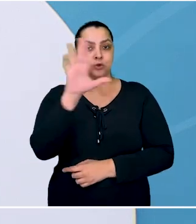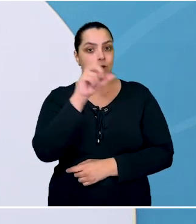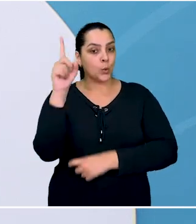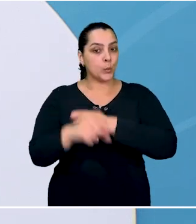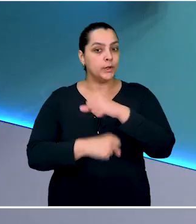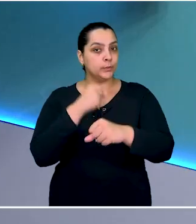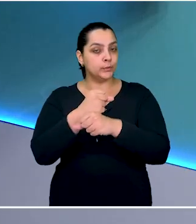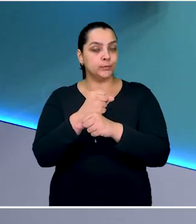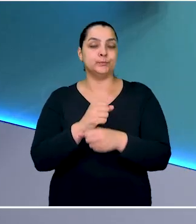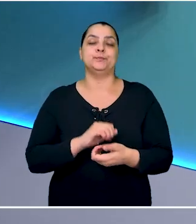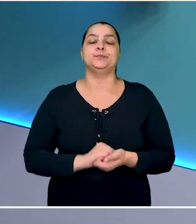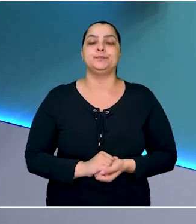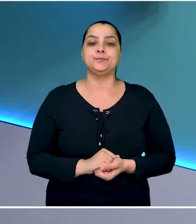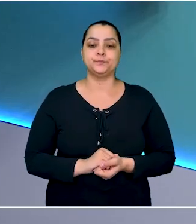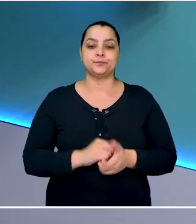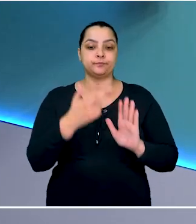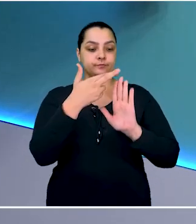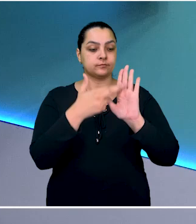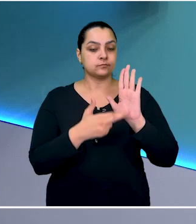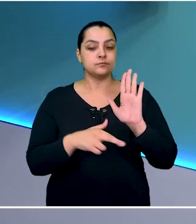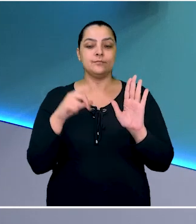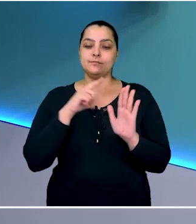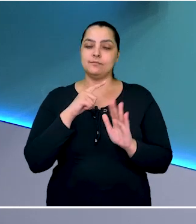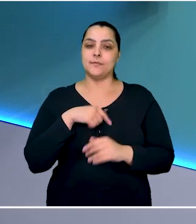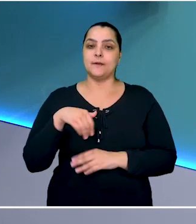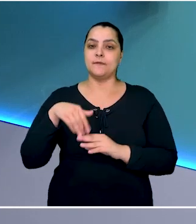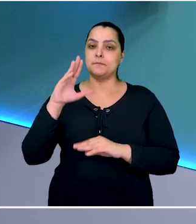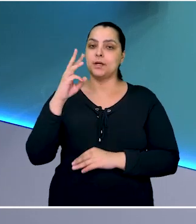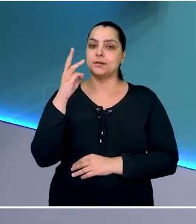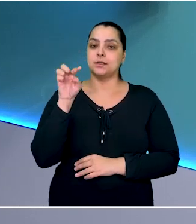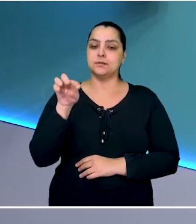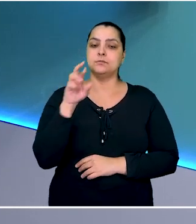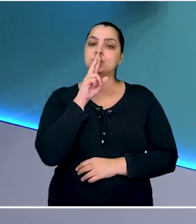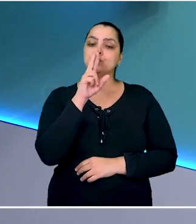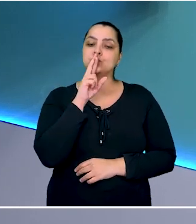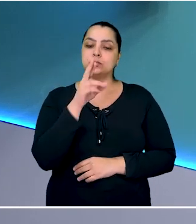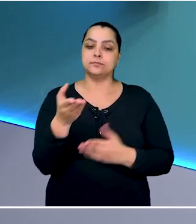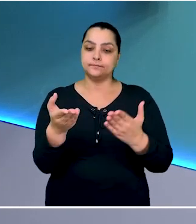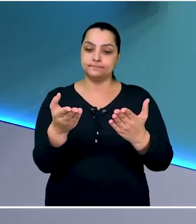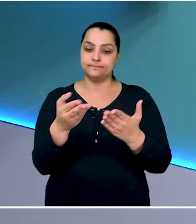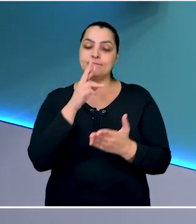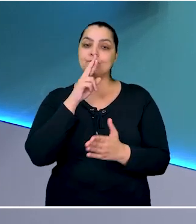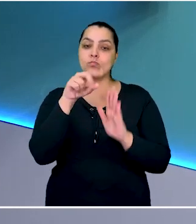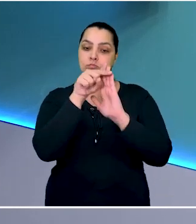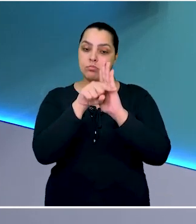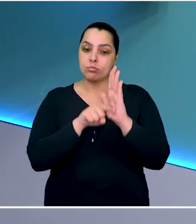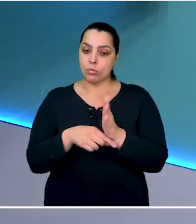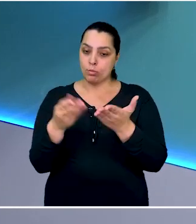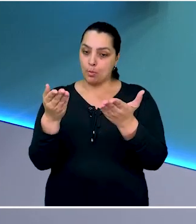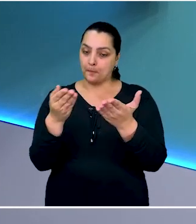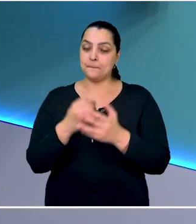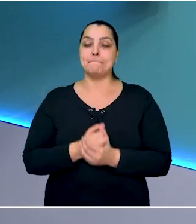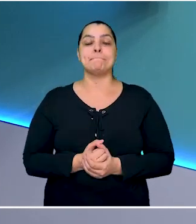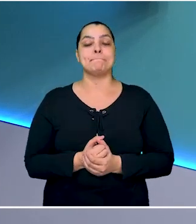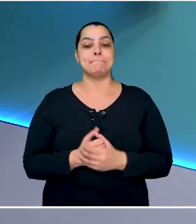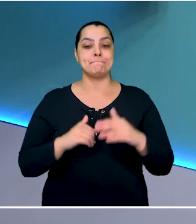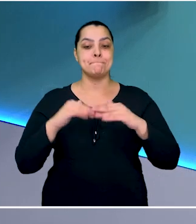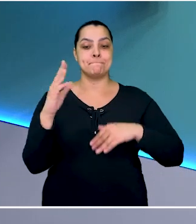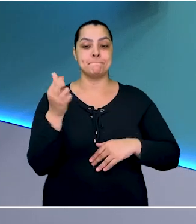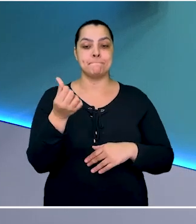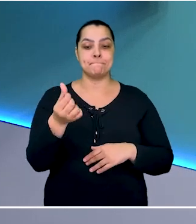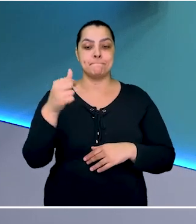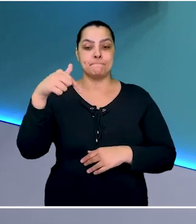nacionais do ano que vem. O relatório, Anderson, obteve mais de 3 mil respostas. Vamos aos resultados aqui na nossa tela. Mais